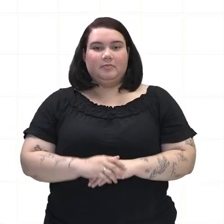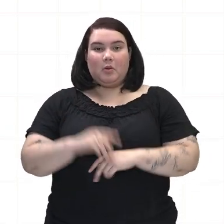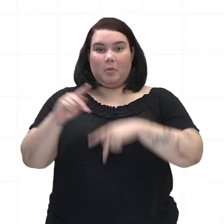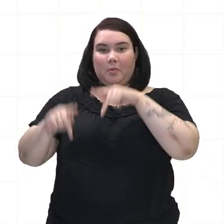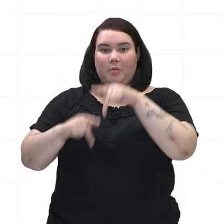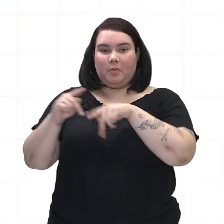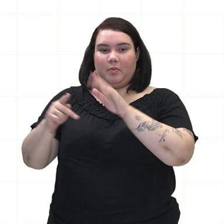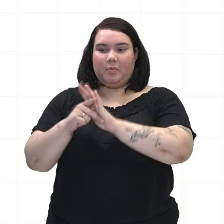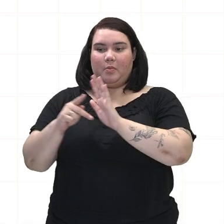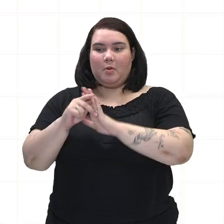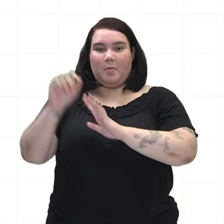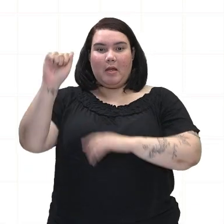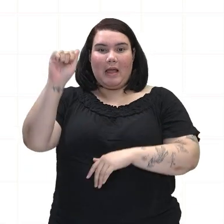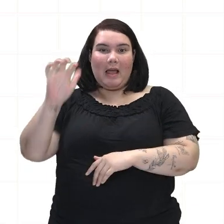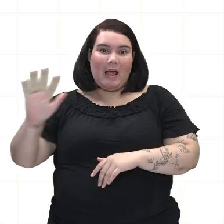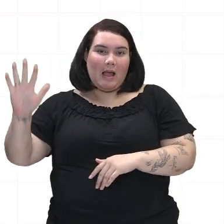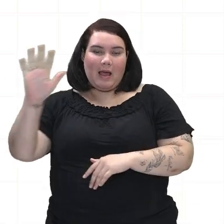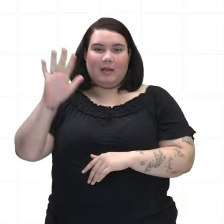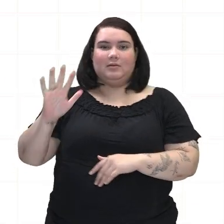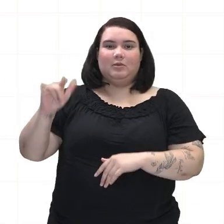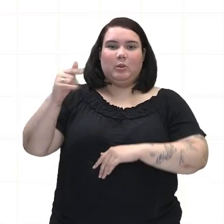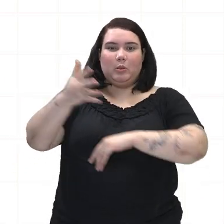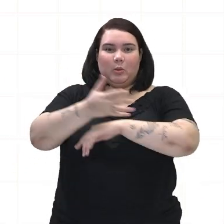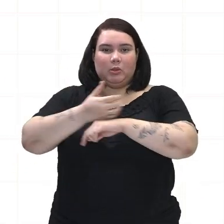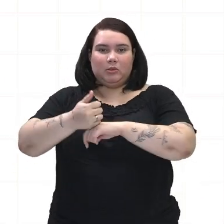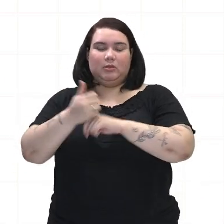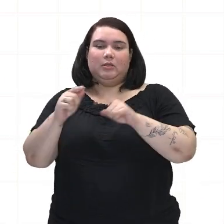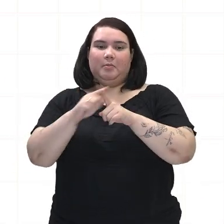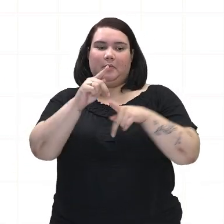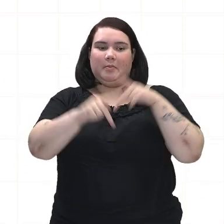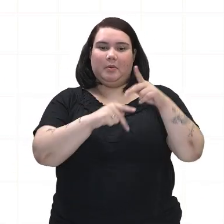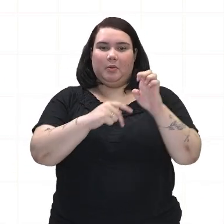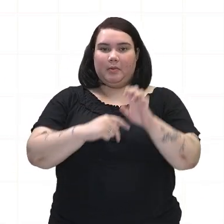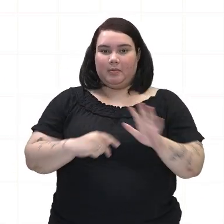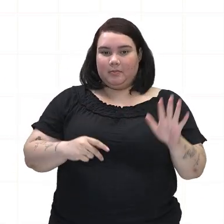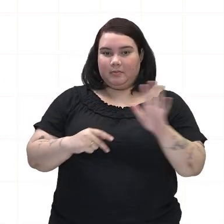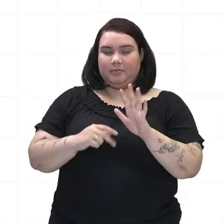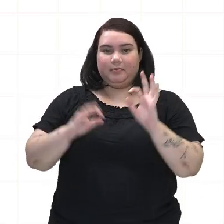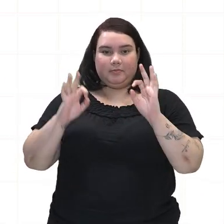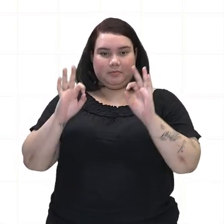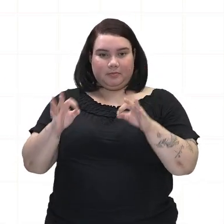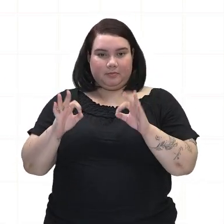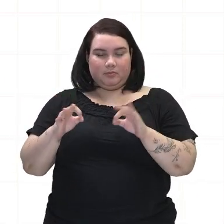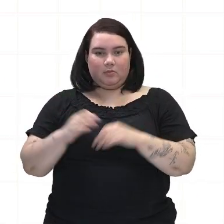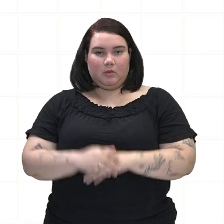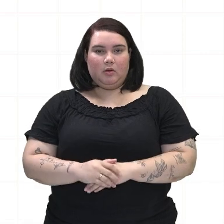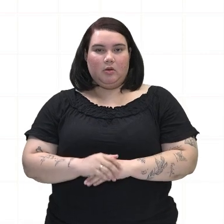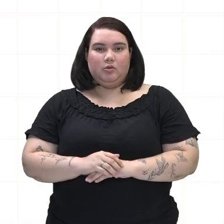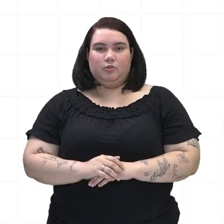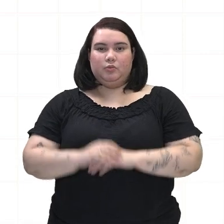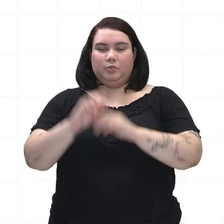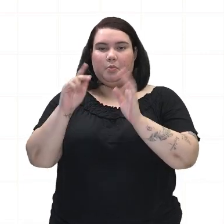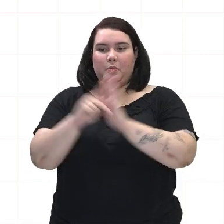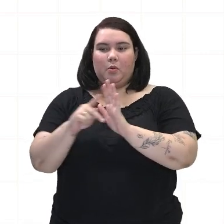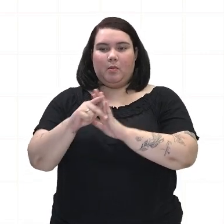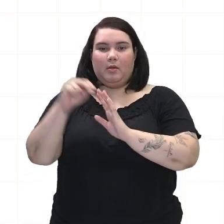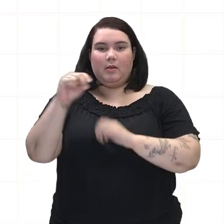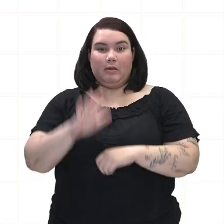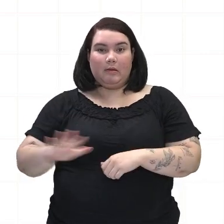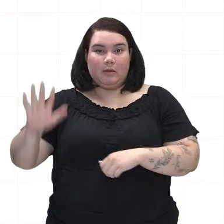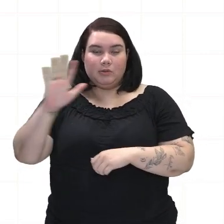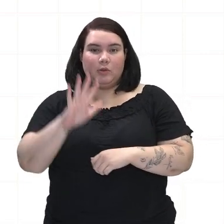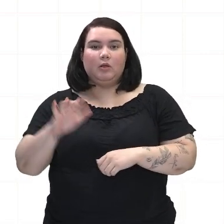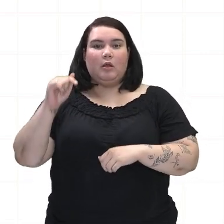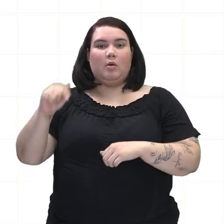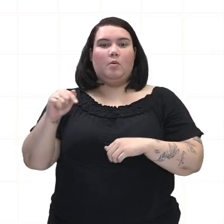Oriente também foram colonizados por países europeus, ok? Pelos Estados Nacionais Europeus absolutistas e depois